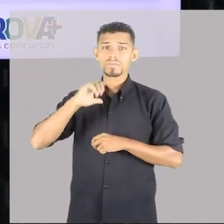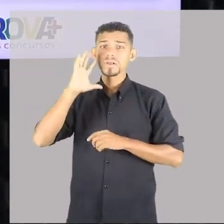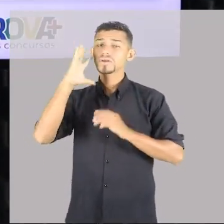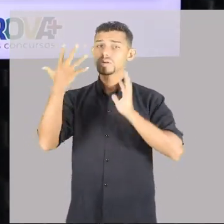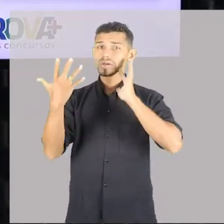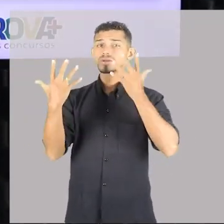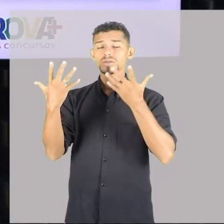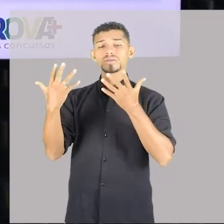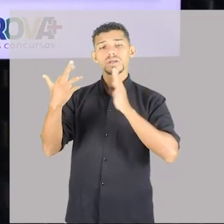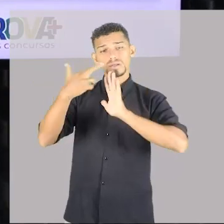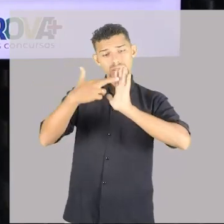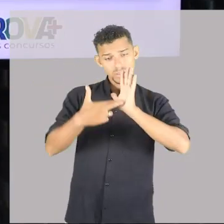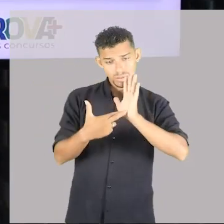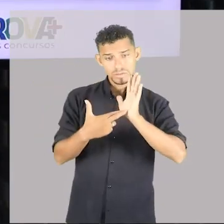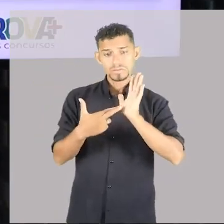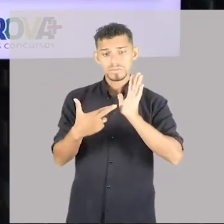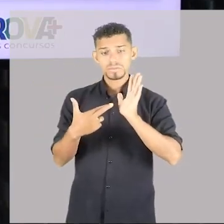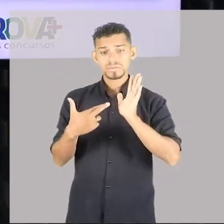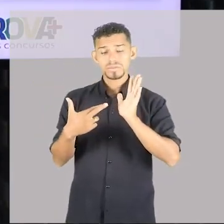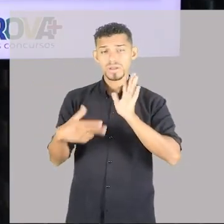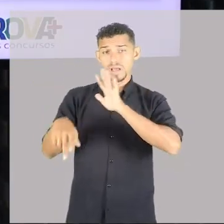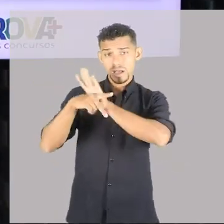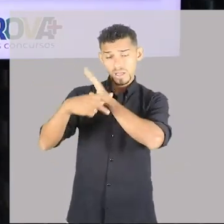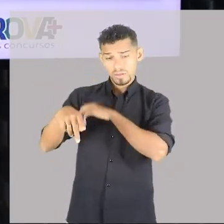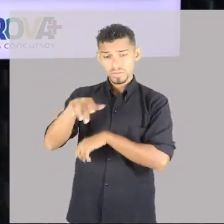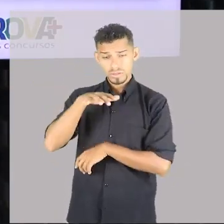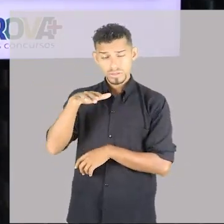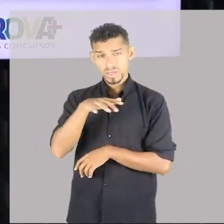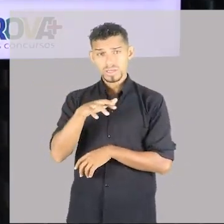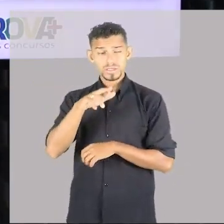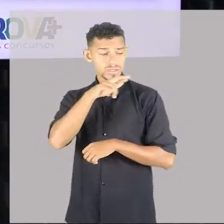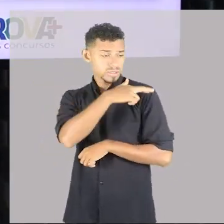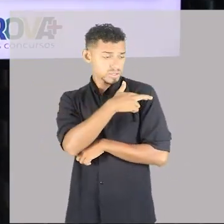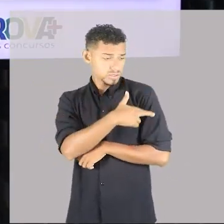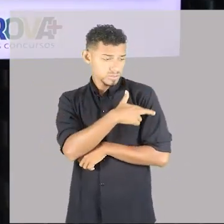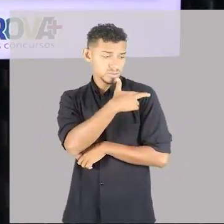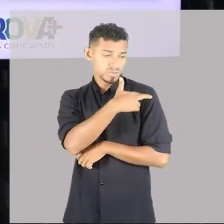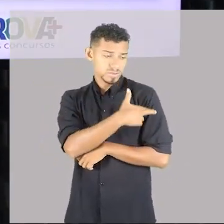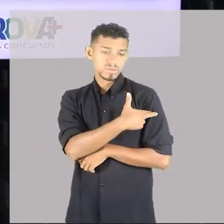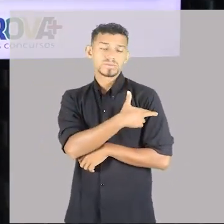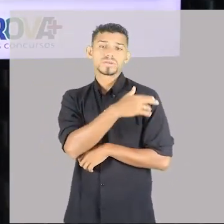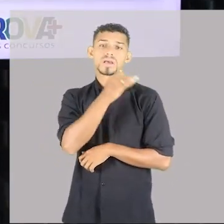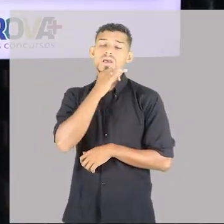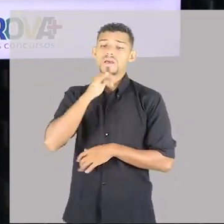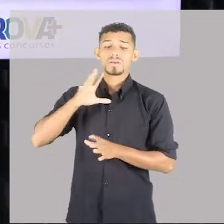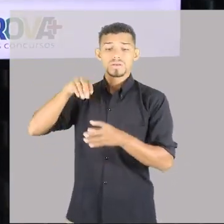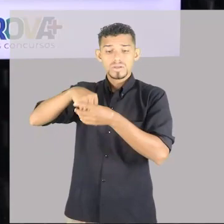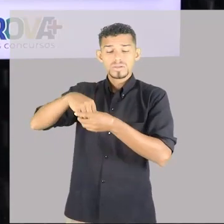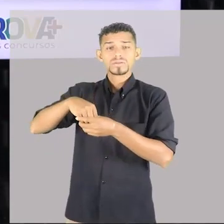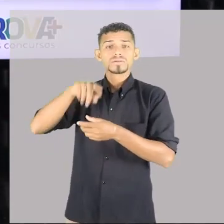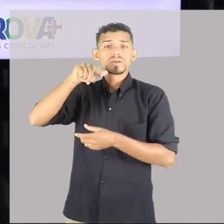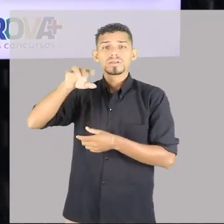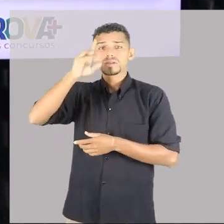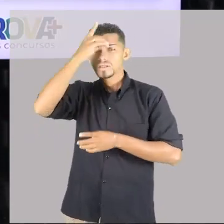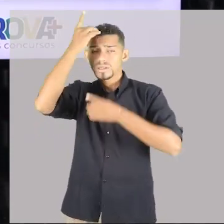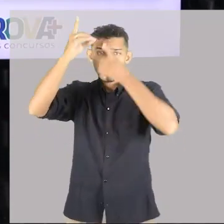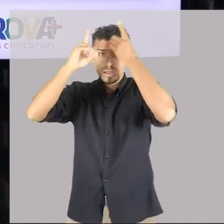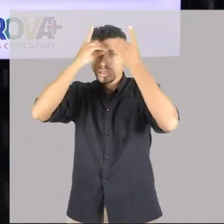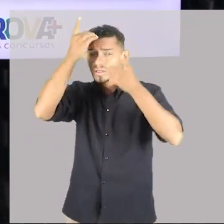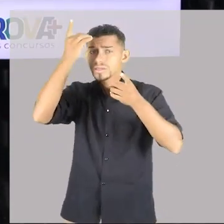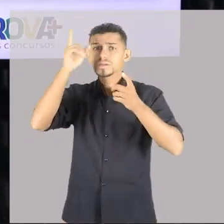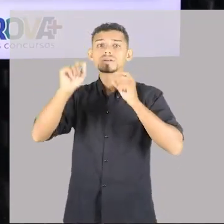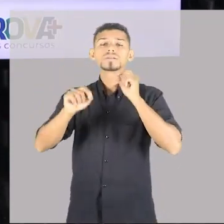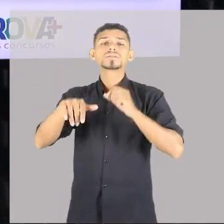com recursos. E a própria ideia de recurso, introduzindo para você, ela parte da ideia de que